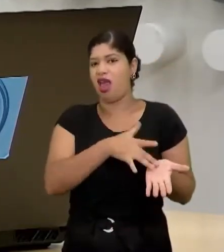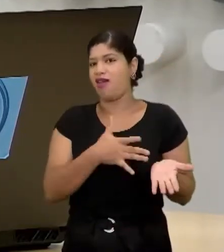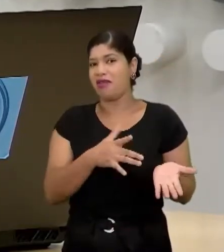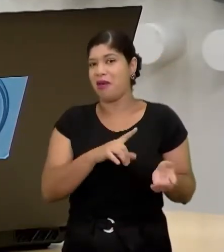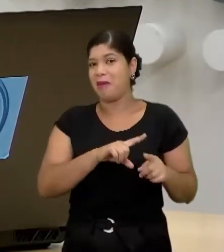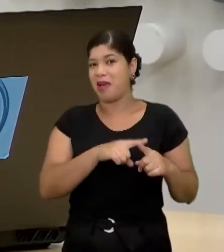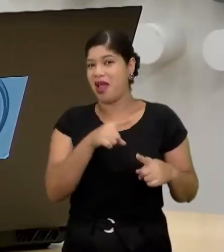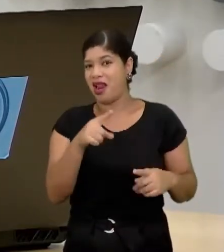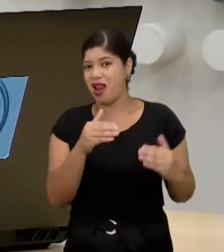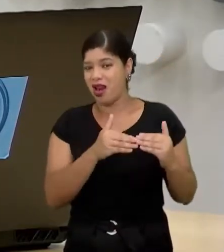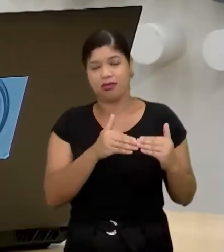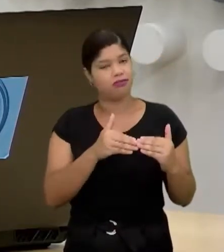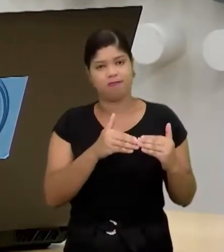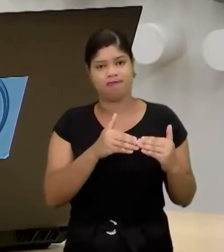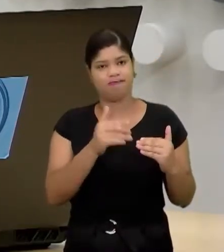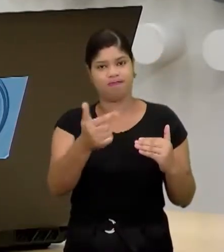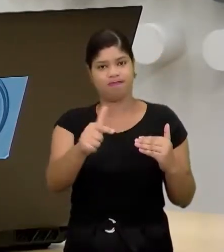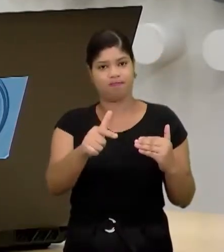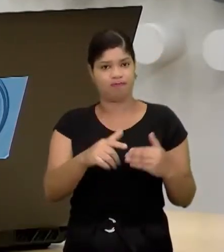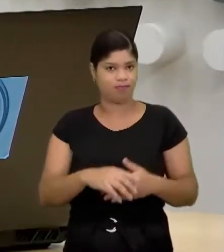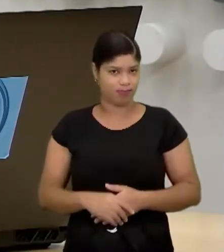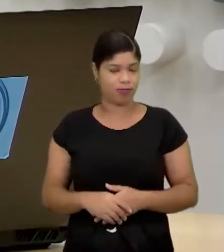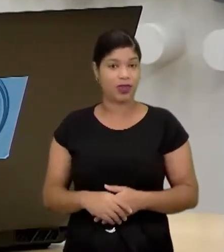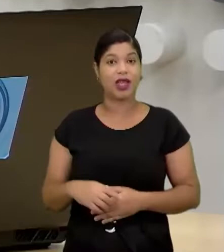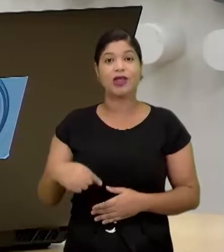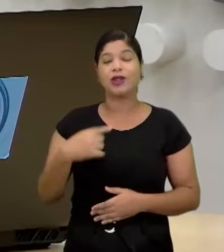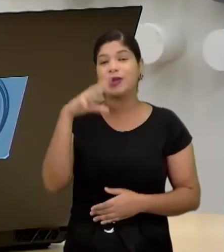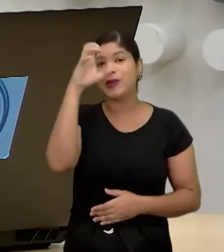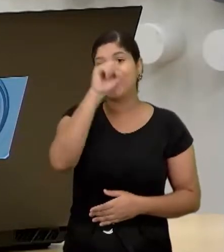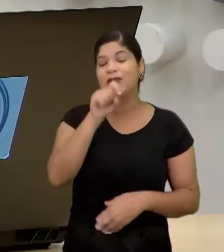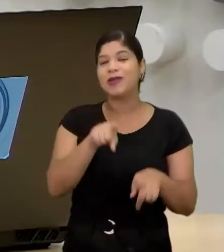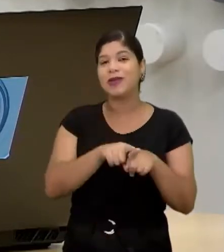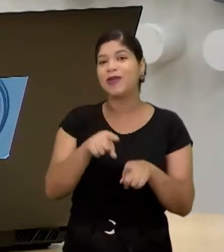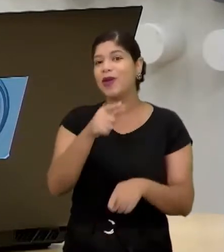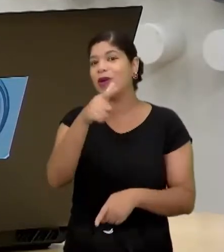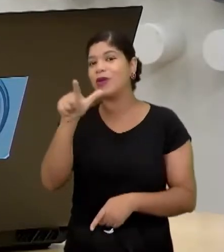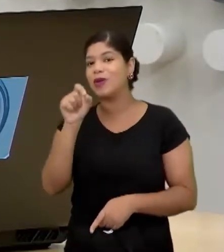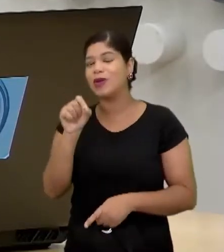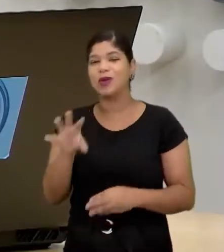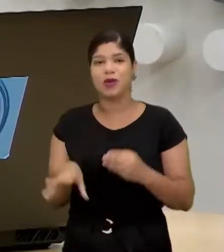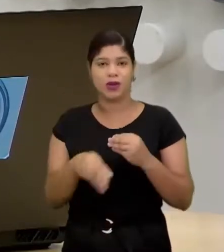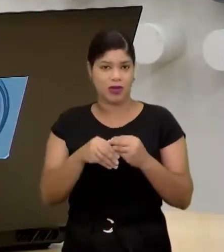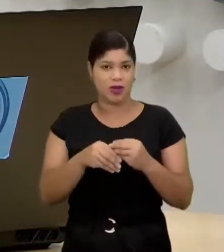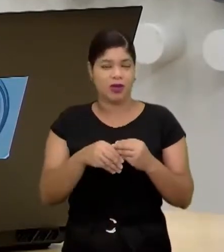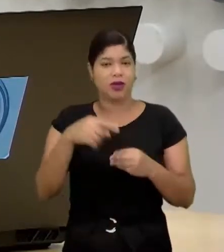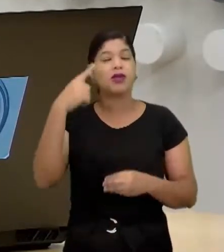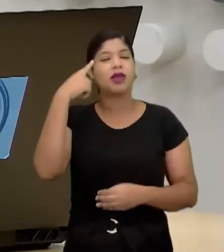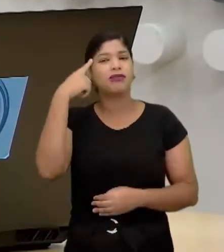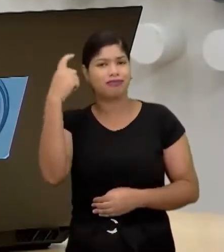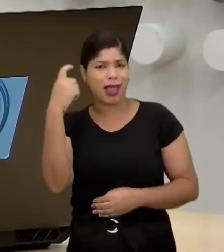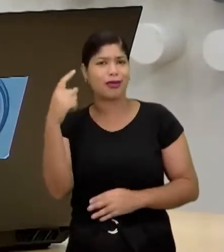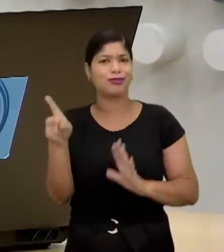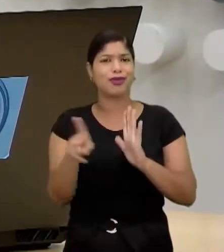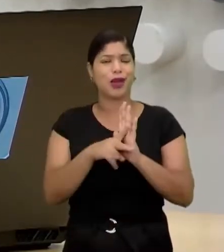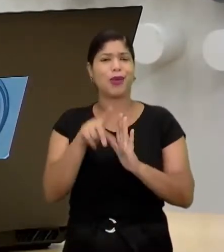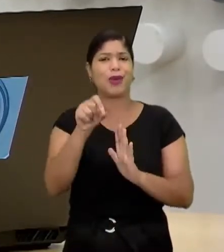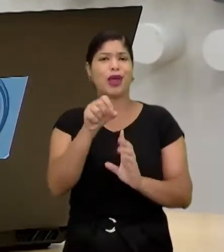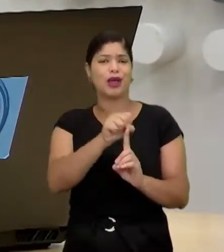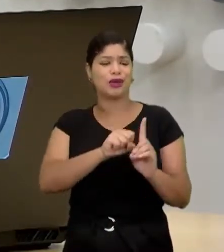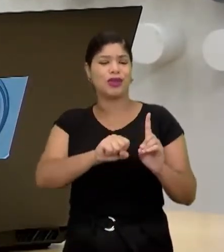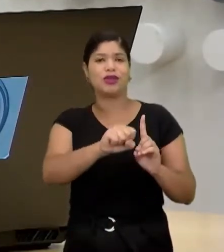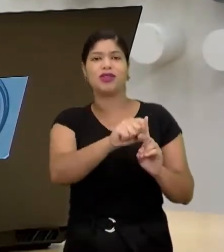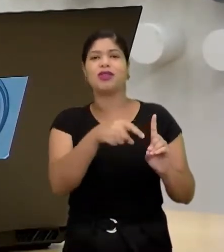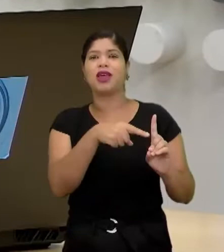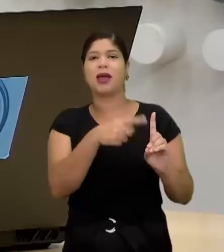quais ele não concordava mas a gente tinha visto também no nosso último encontro que essa ideia né de que a sociedade